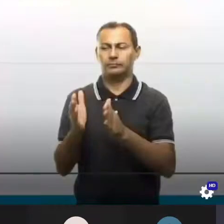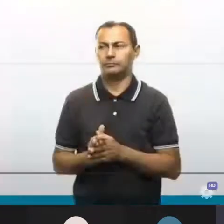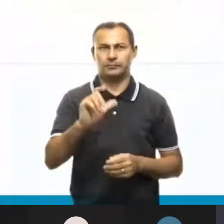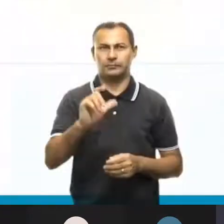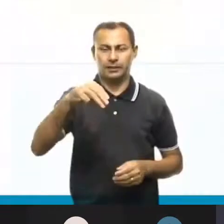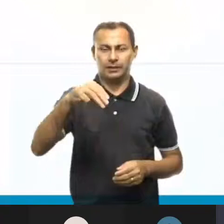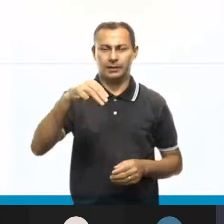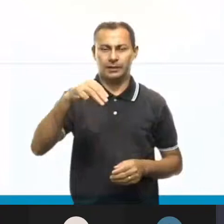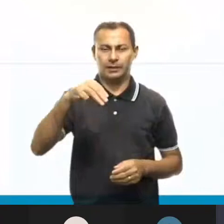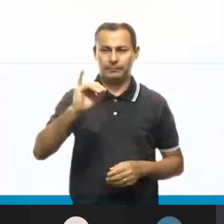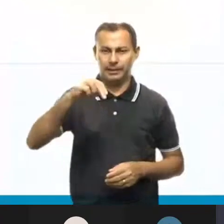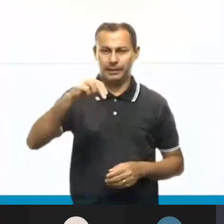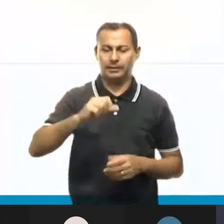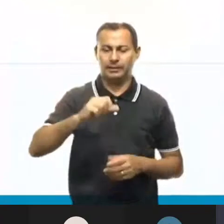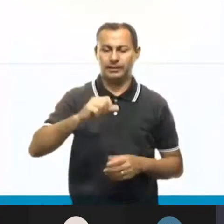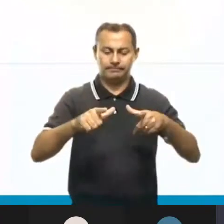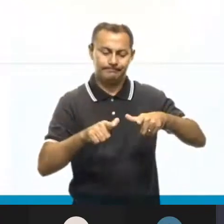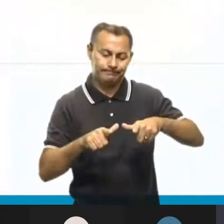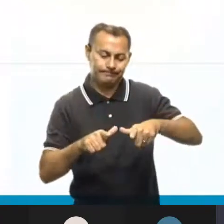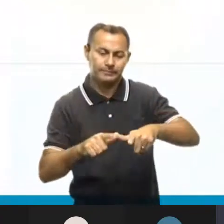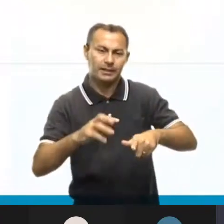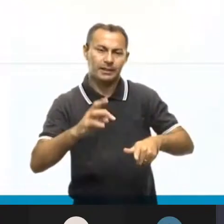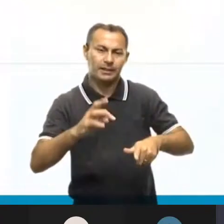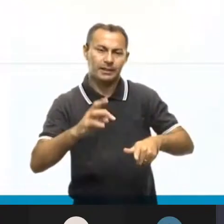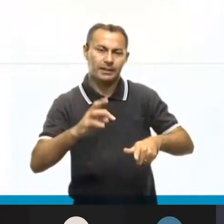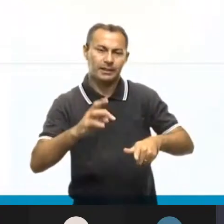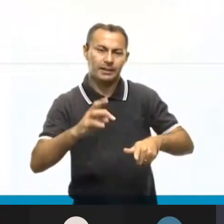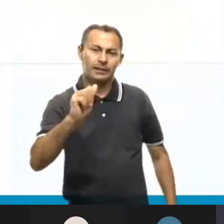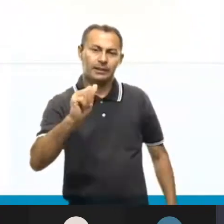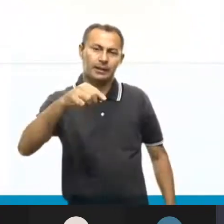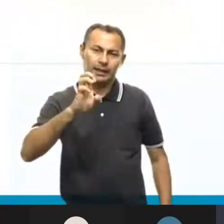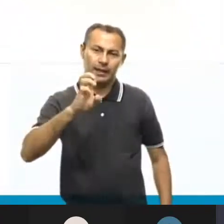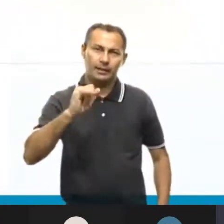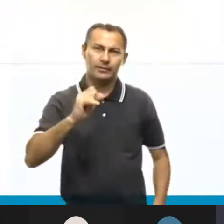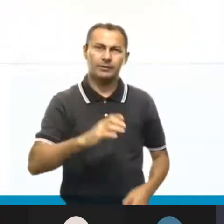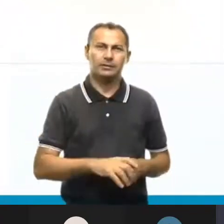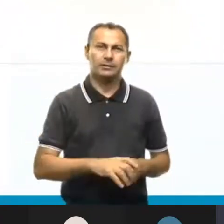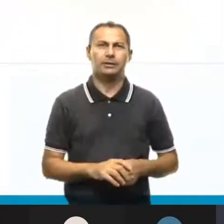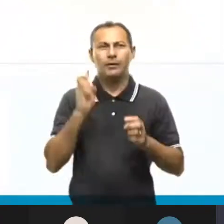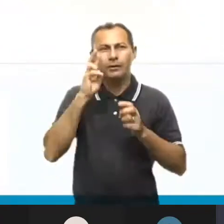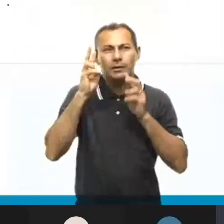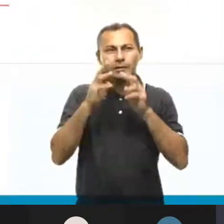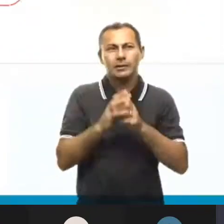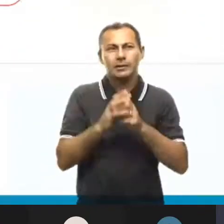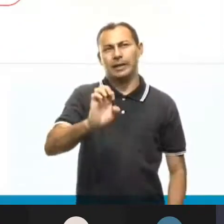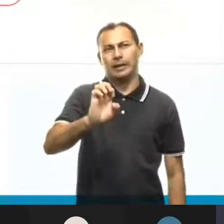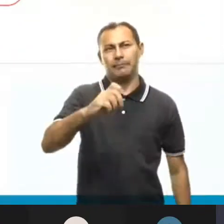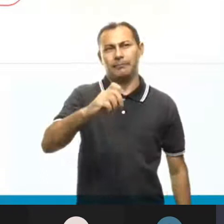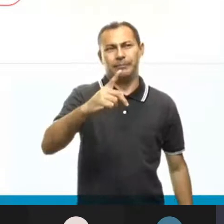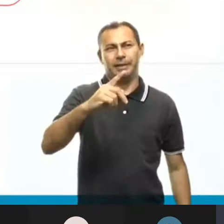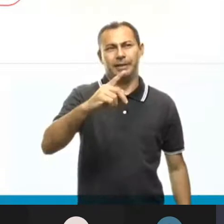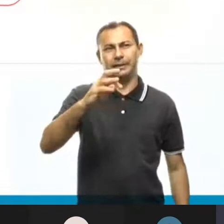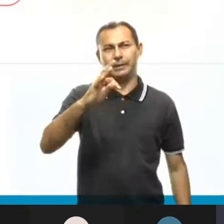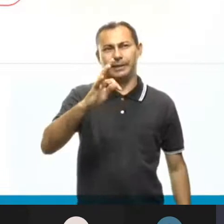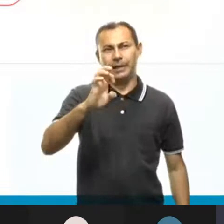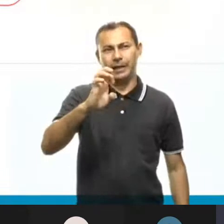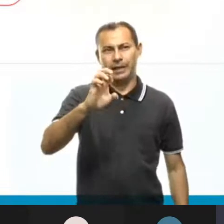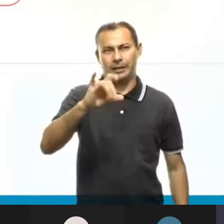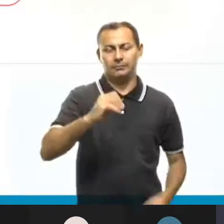A lâmina de traqueia, né, nós vamos exatamente observar esse epitélio que, né,